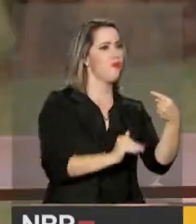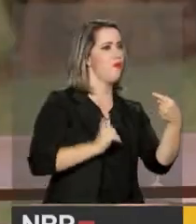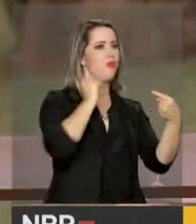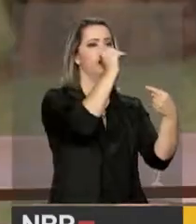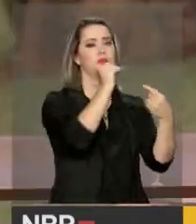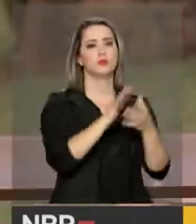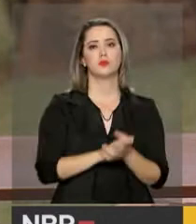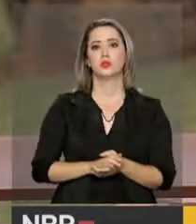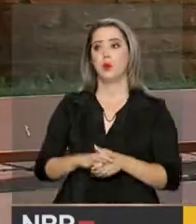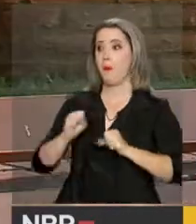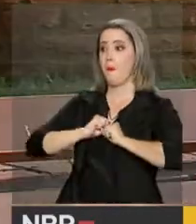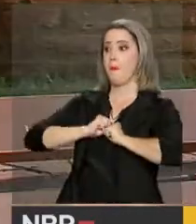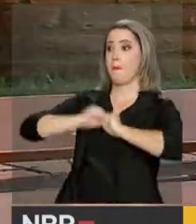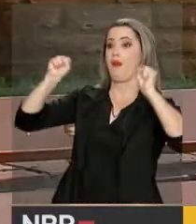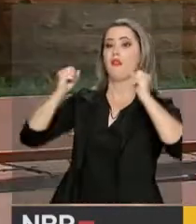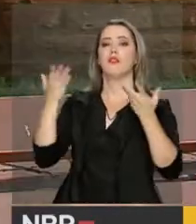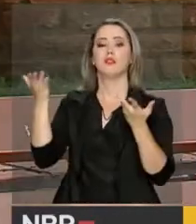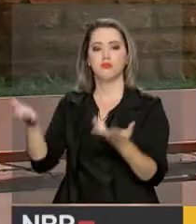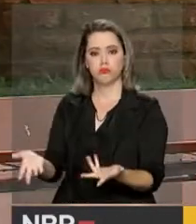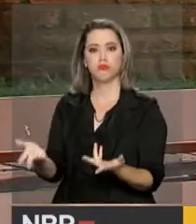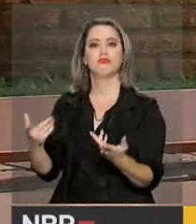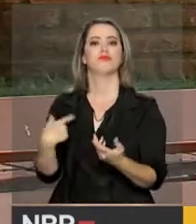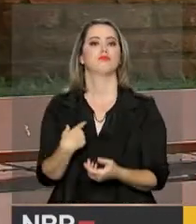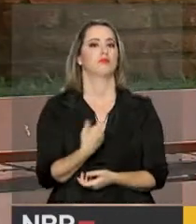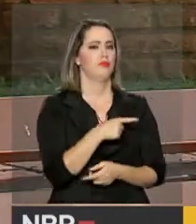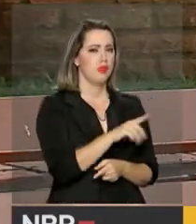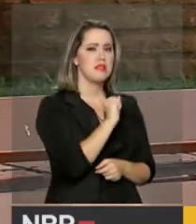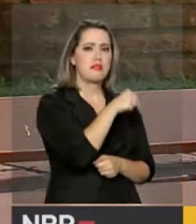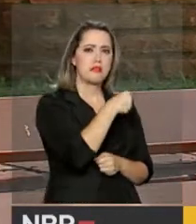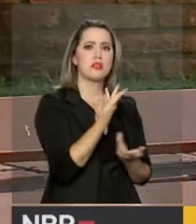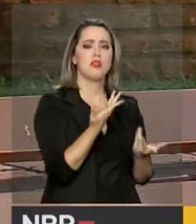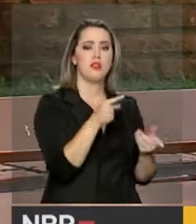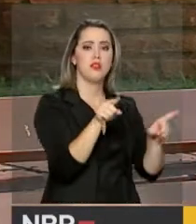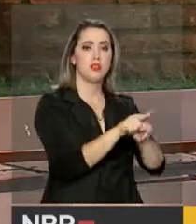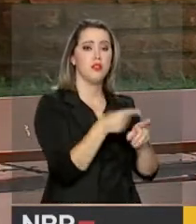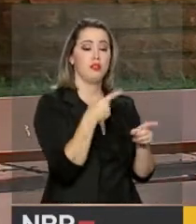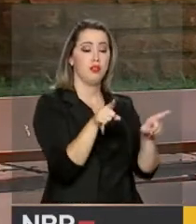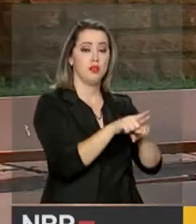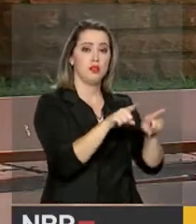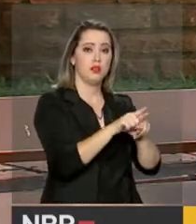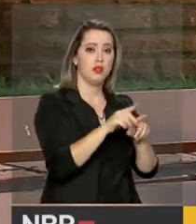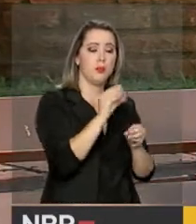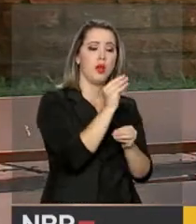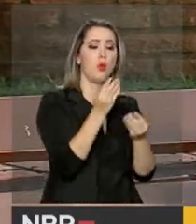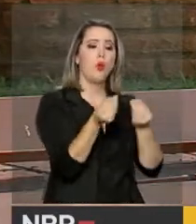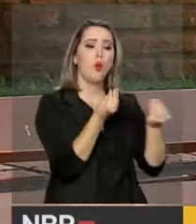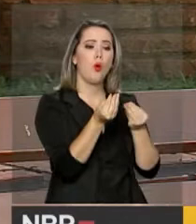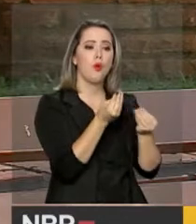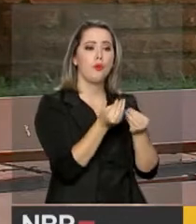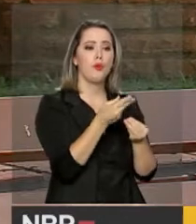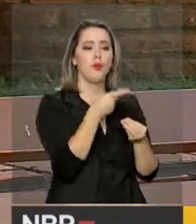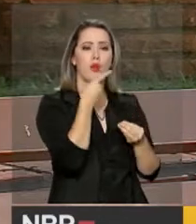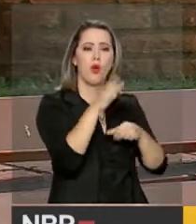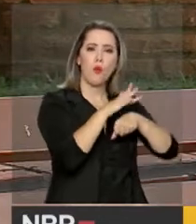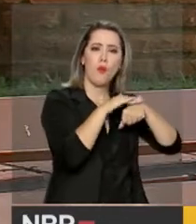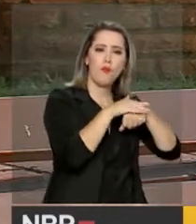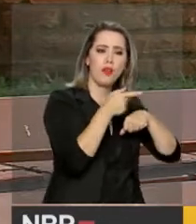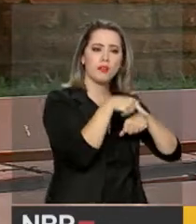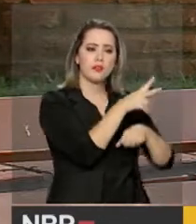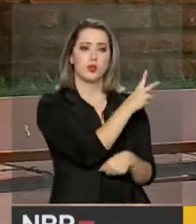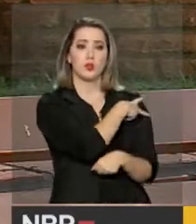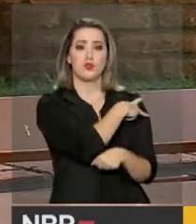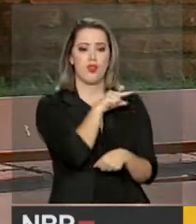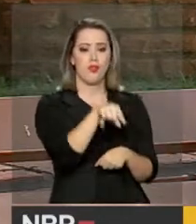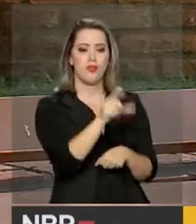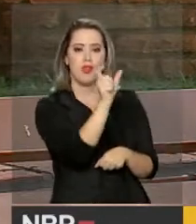inatingíveis. O estresse, né? Estresse derivado desse, e até mesmo o comportamento, o tratamento entre chefias e empregados.